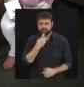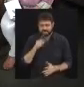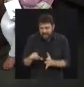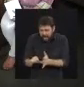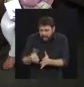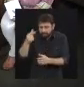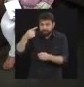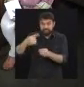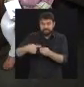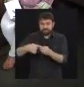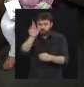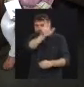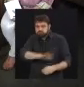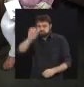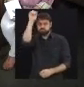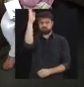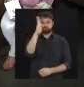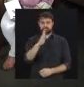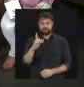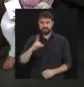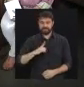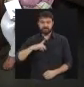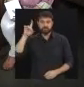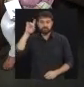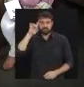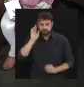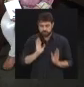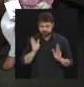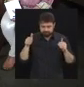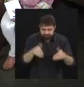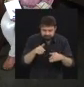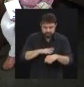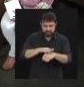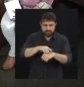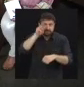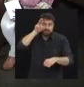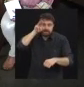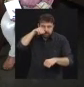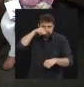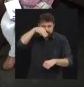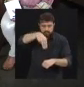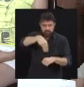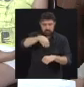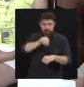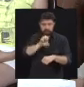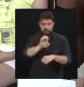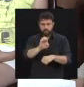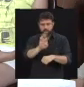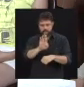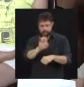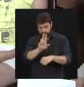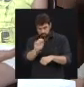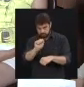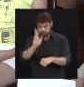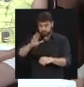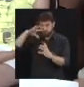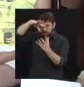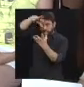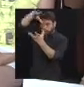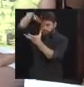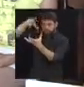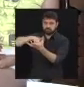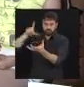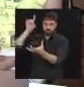Campinas é a primeira cidade do Brasil a ter um dia dedicado a essa síndrome rara, porque é comemorado internacionalmente já,